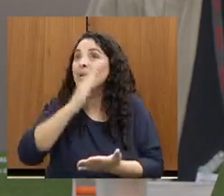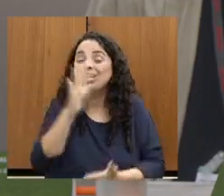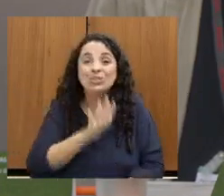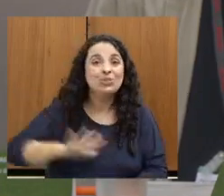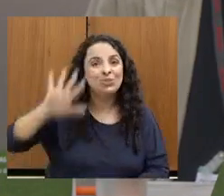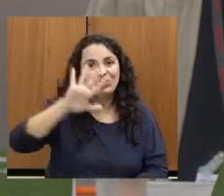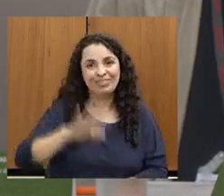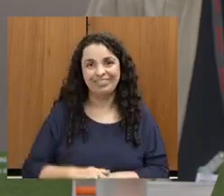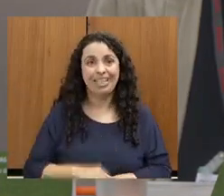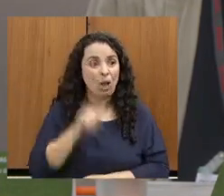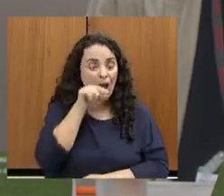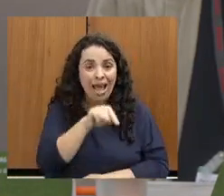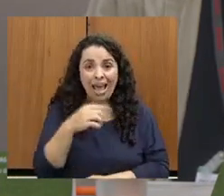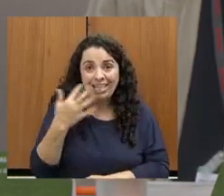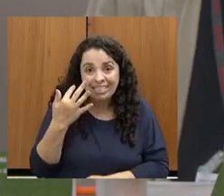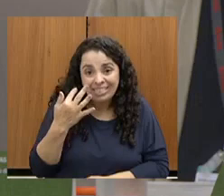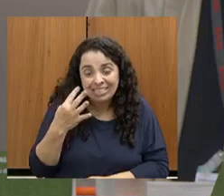todos nós.